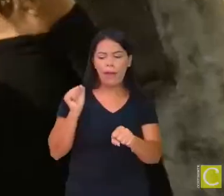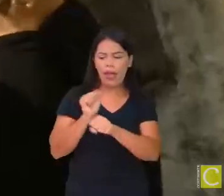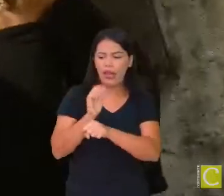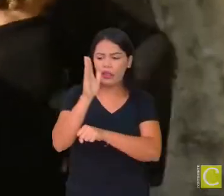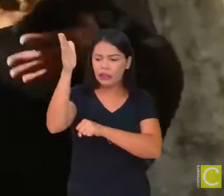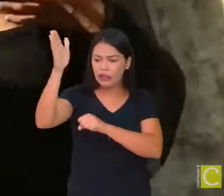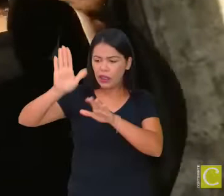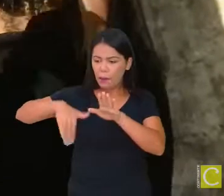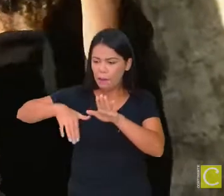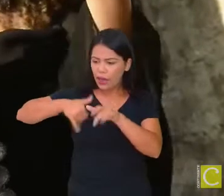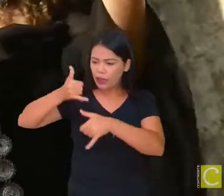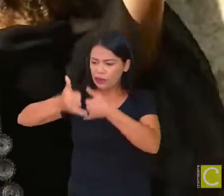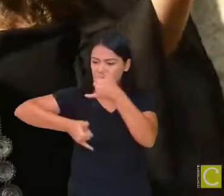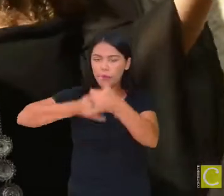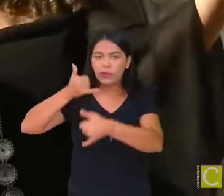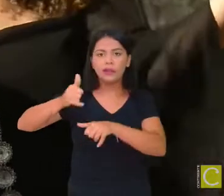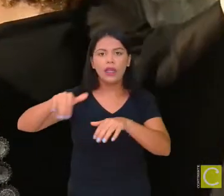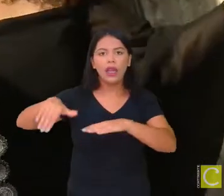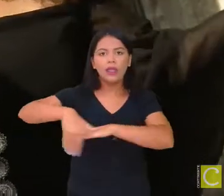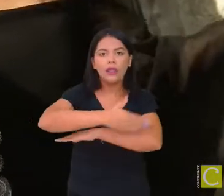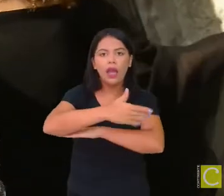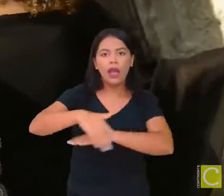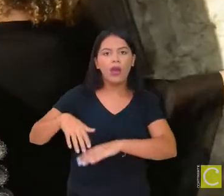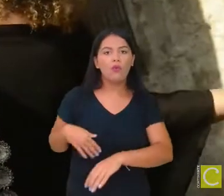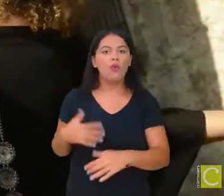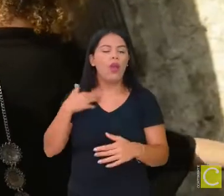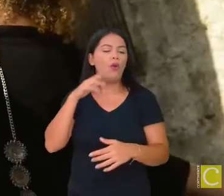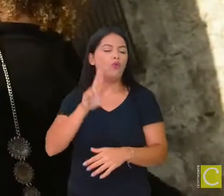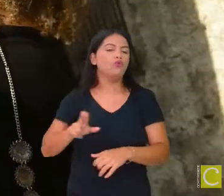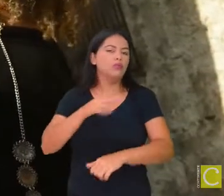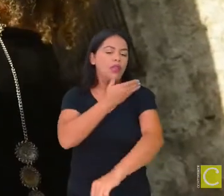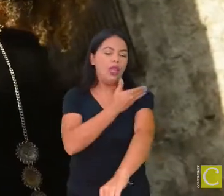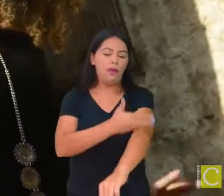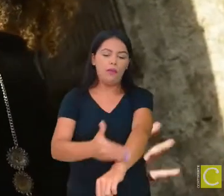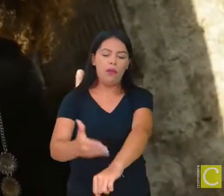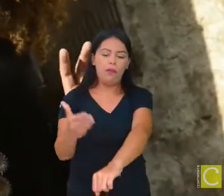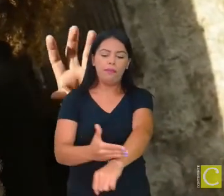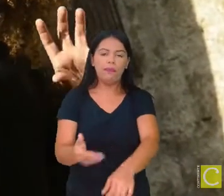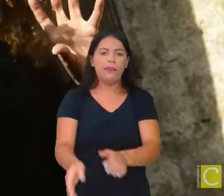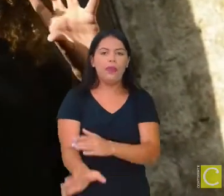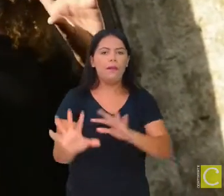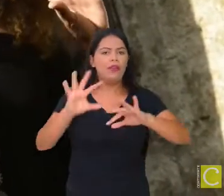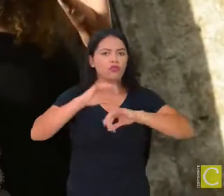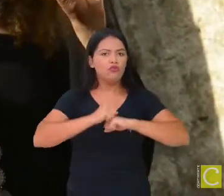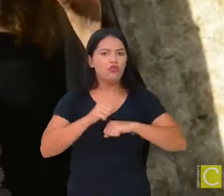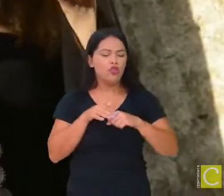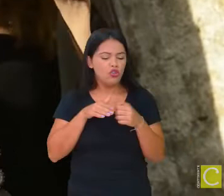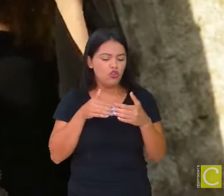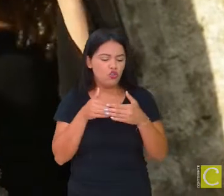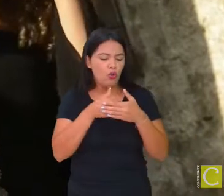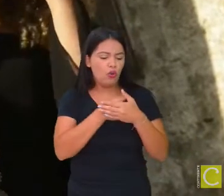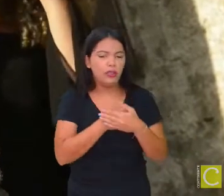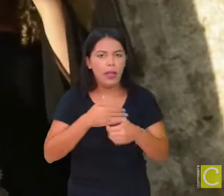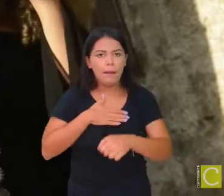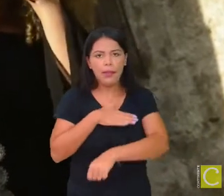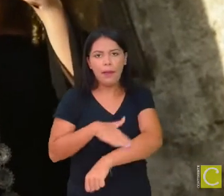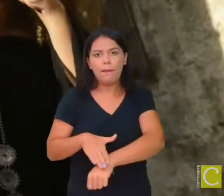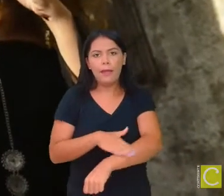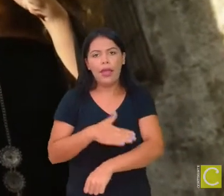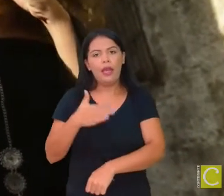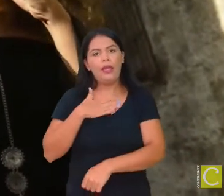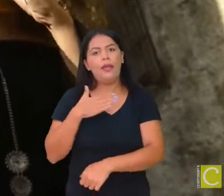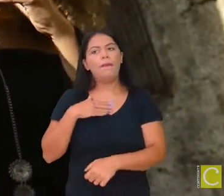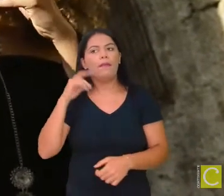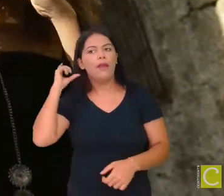rua. Usei mangas longas para esconder os braços do sol. Meu cabelo, que não tinha gravidade, era crespo e